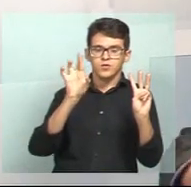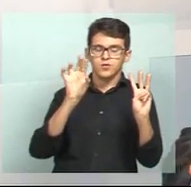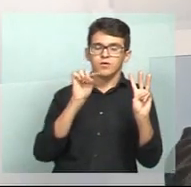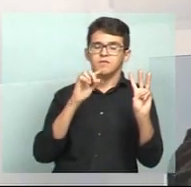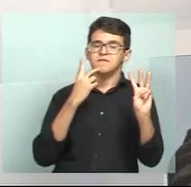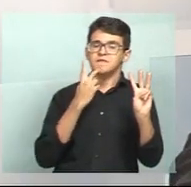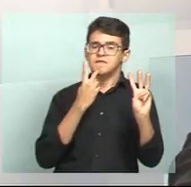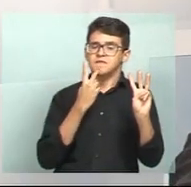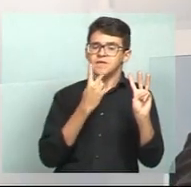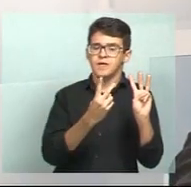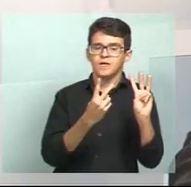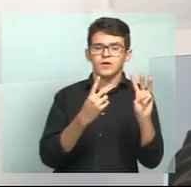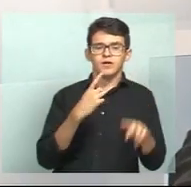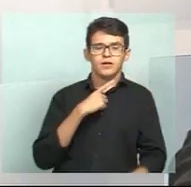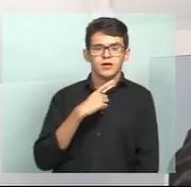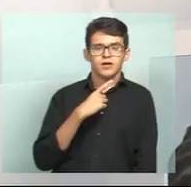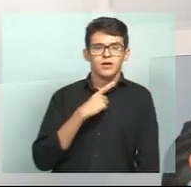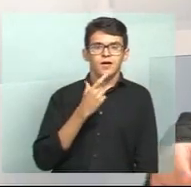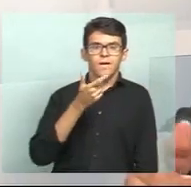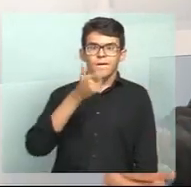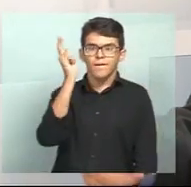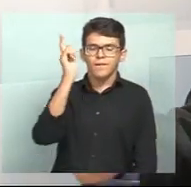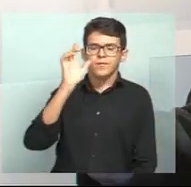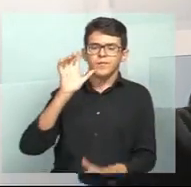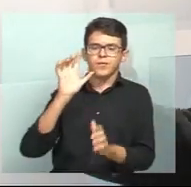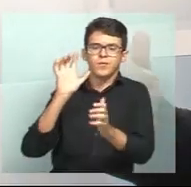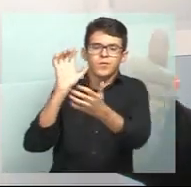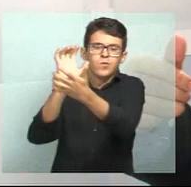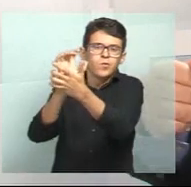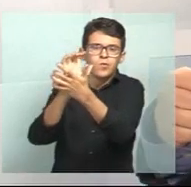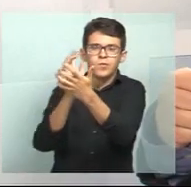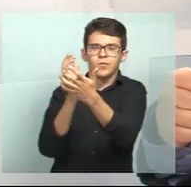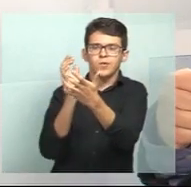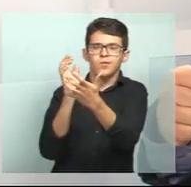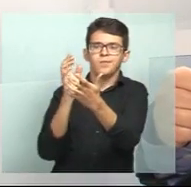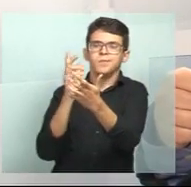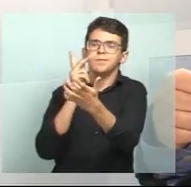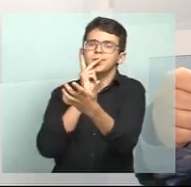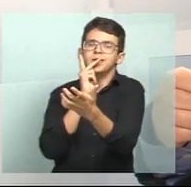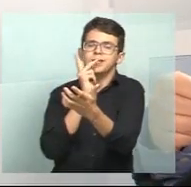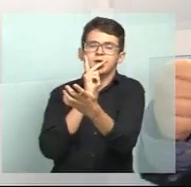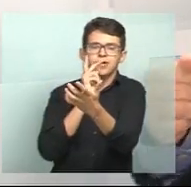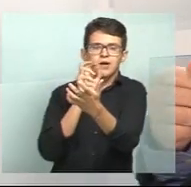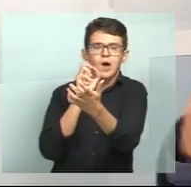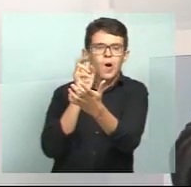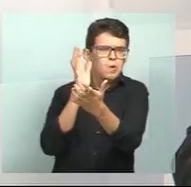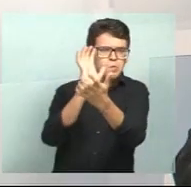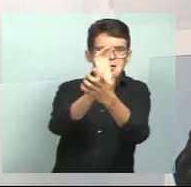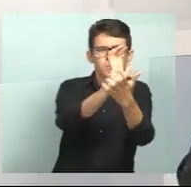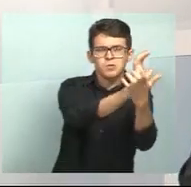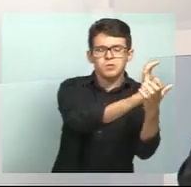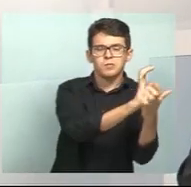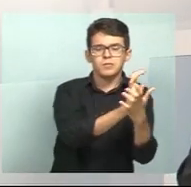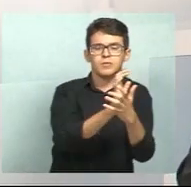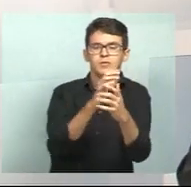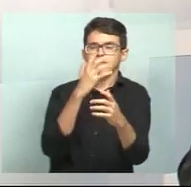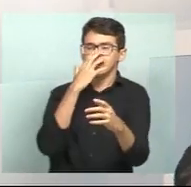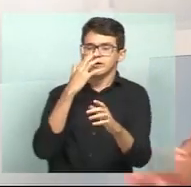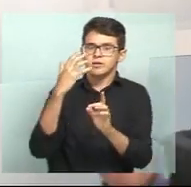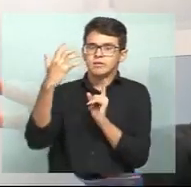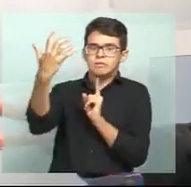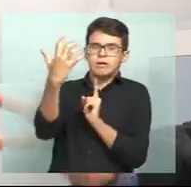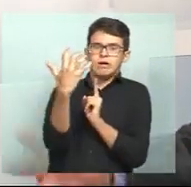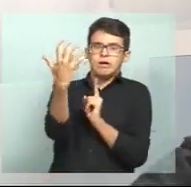forças externas, oriundas principalmente do Partido dos Trabalhadores e aliados do Lula, em relação à decisão deles. Quer